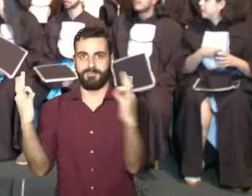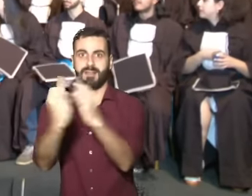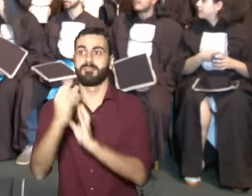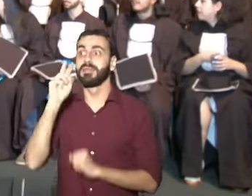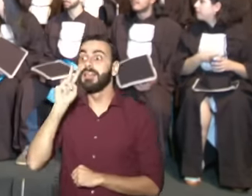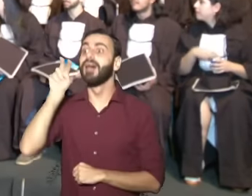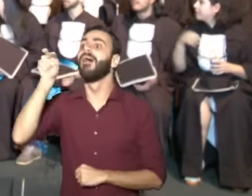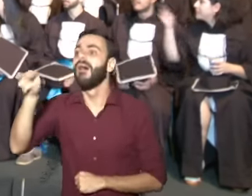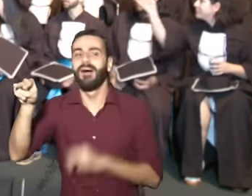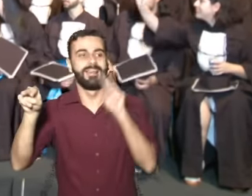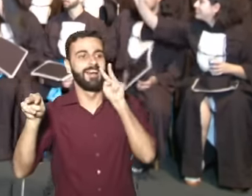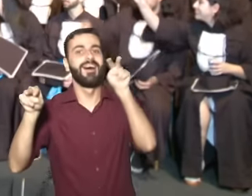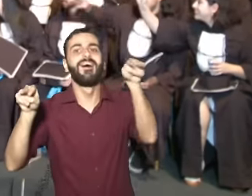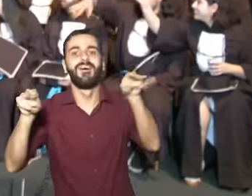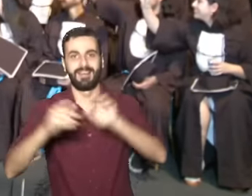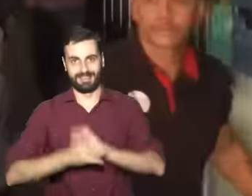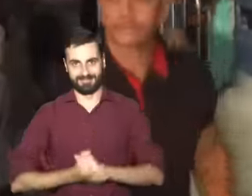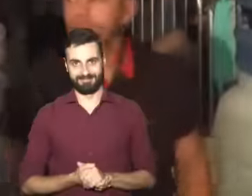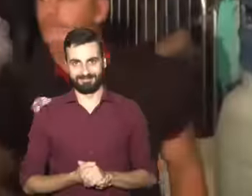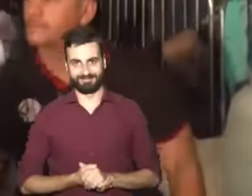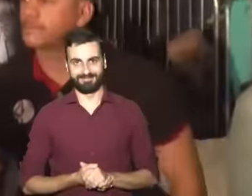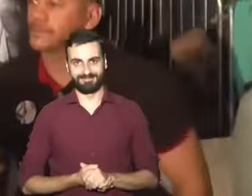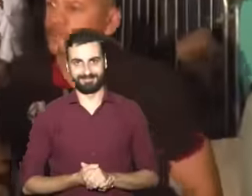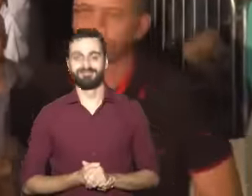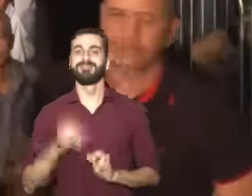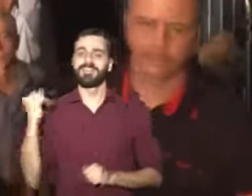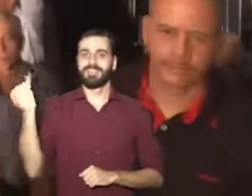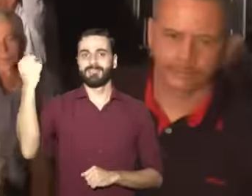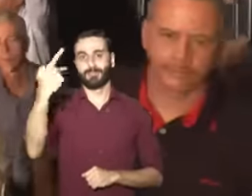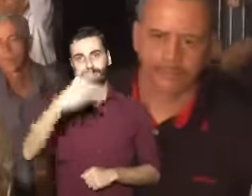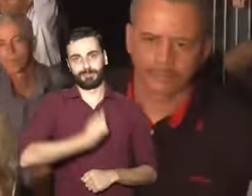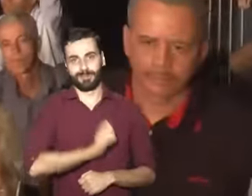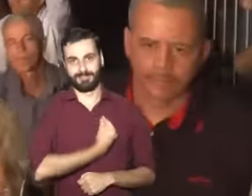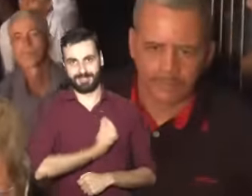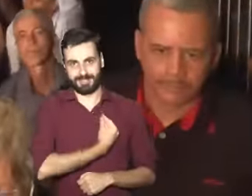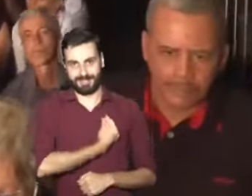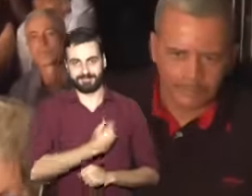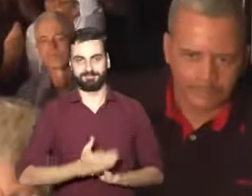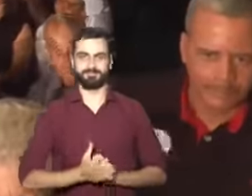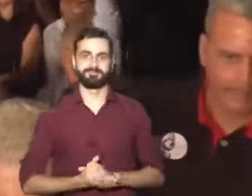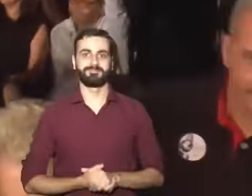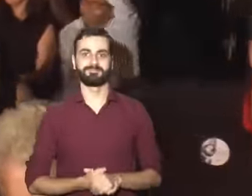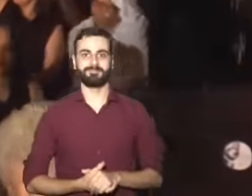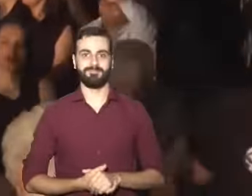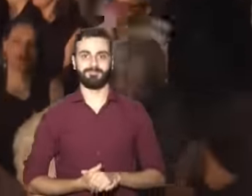familiares ou a quem é importante para você.